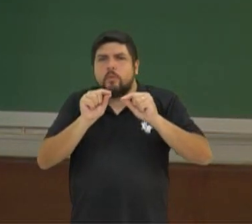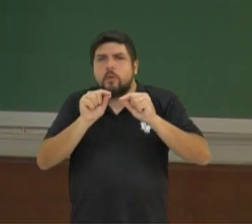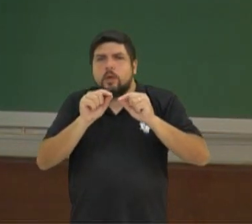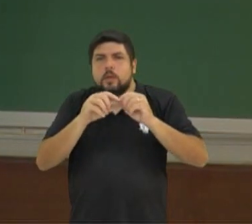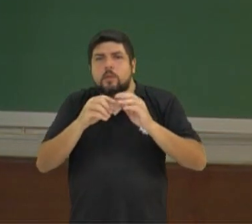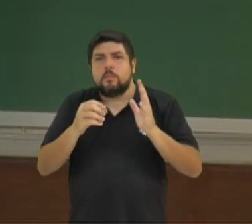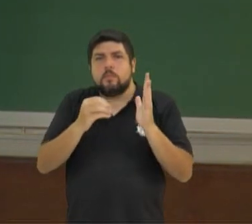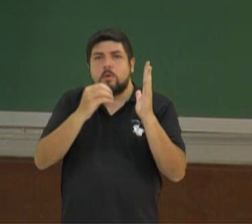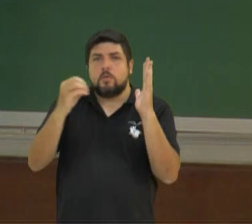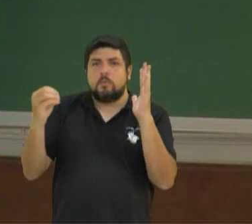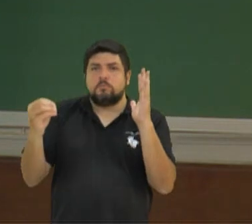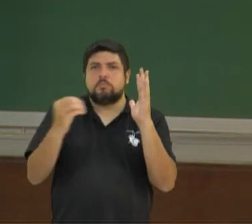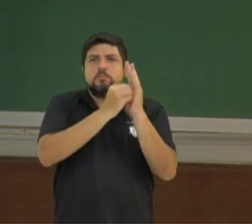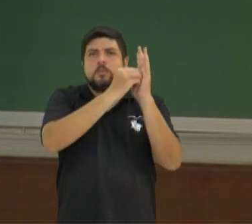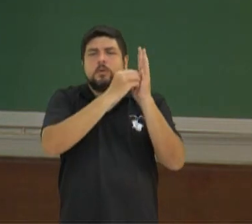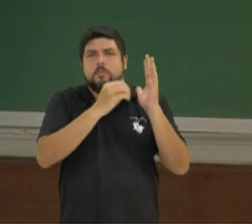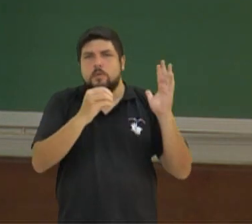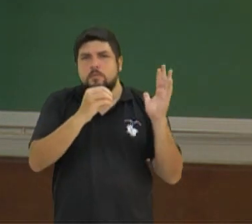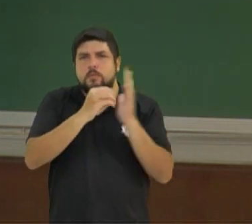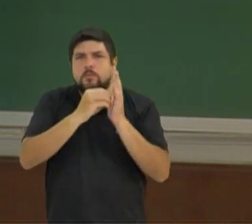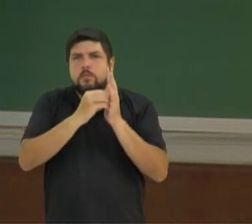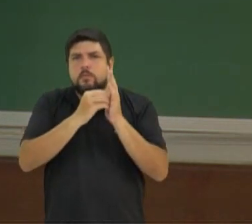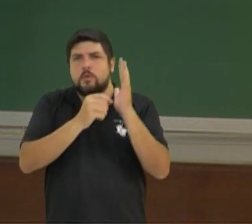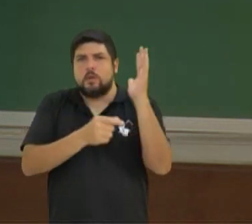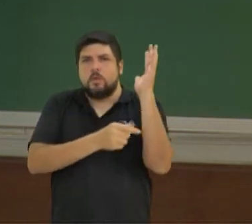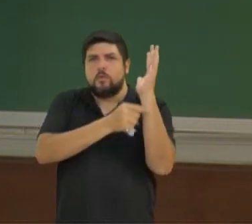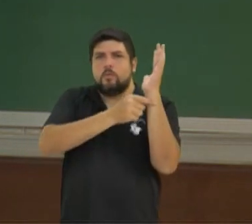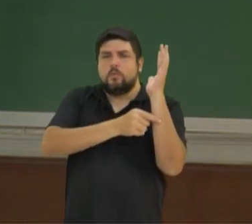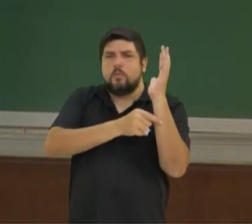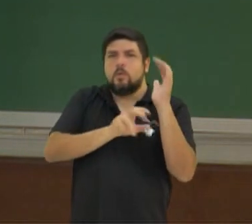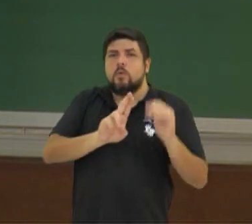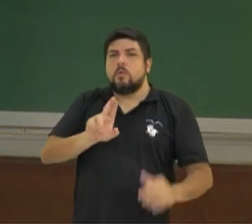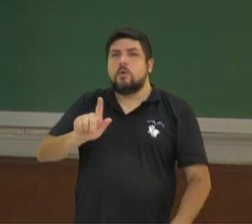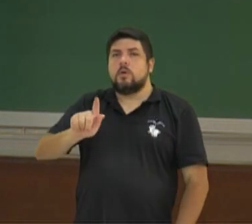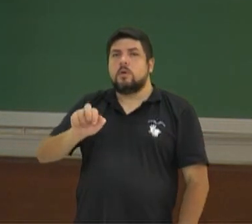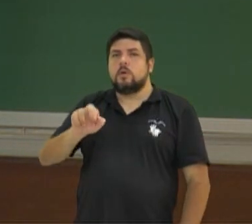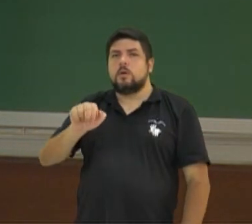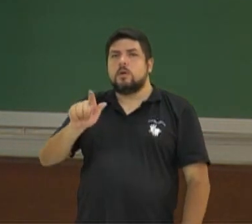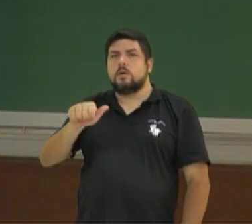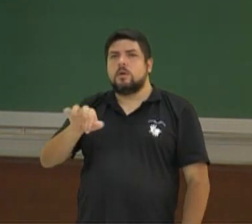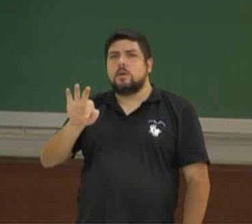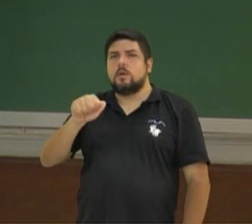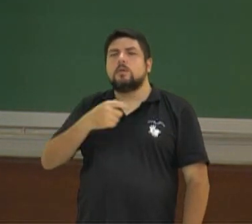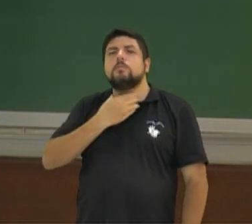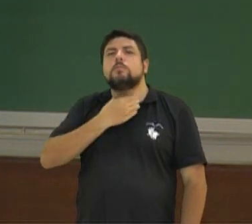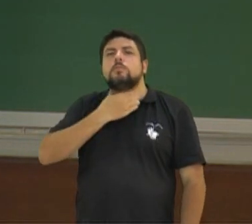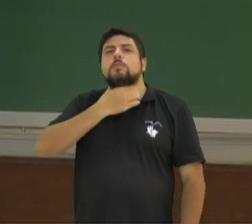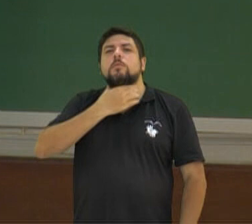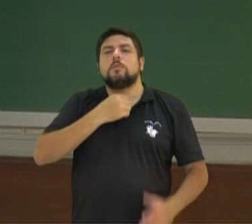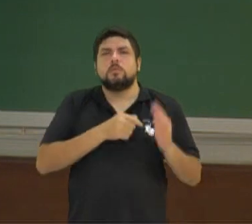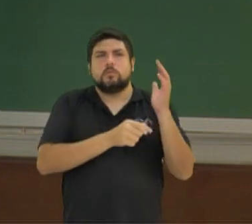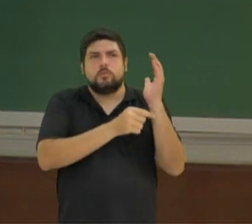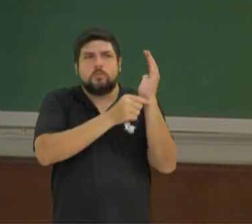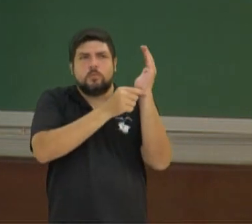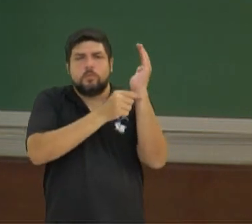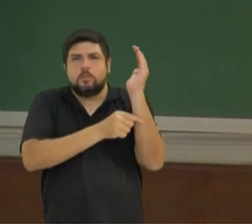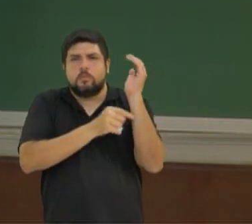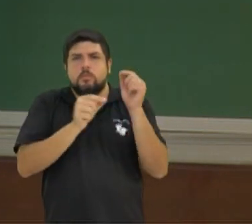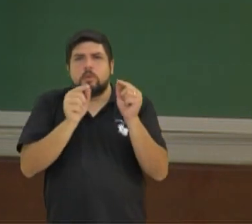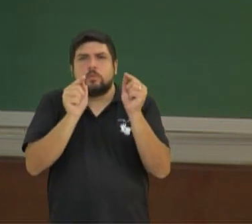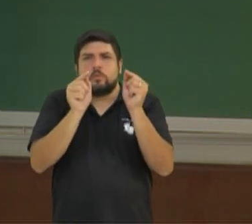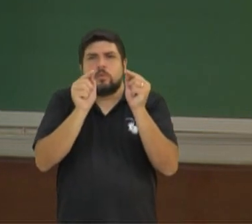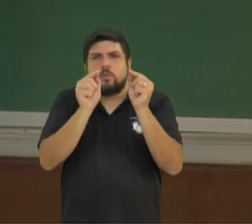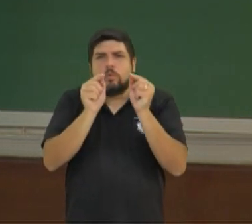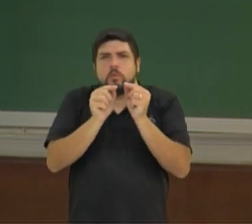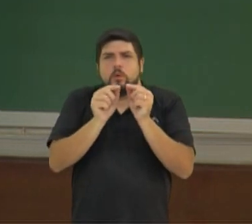rebatida sempre dá nas cordas, né? A garganta que fica nesse espaço aqui. Então, aqui não existe uma garganta parecida com essa, né? Mas é